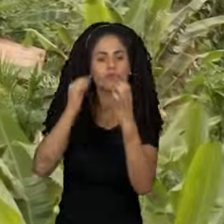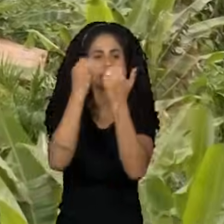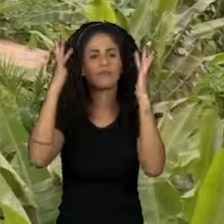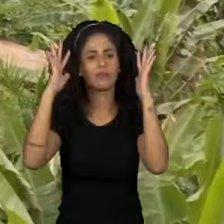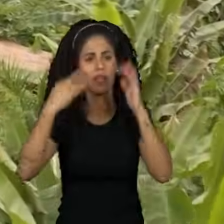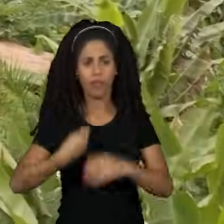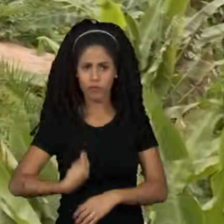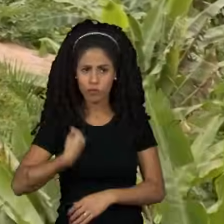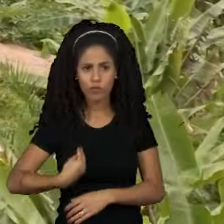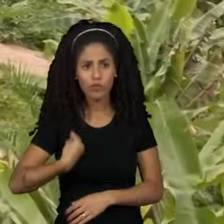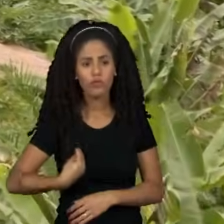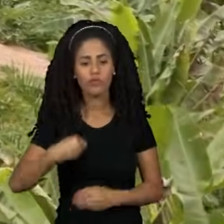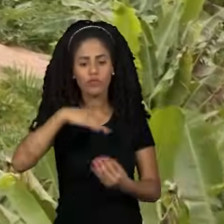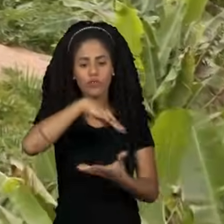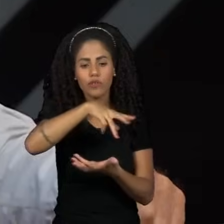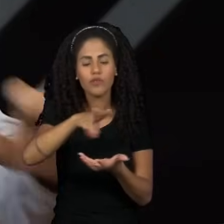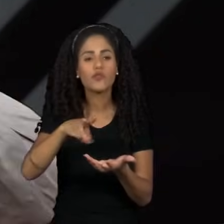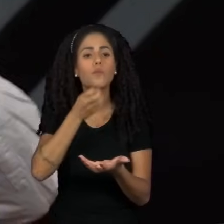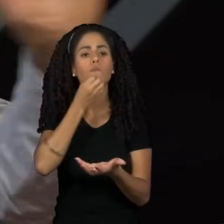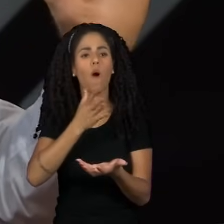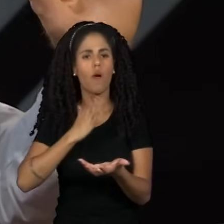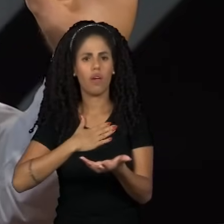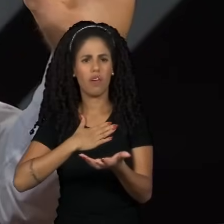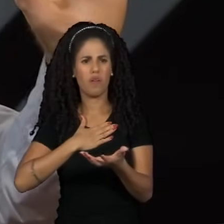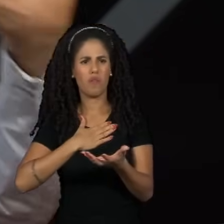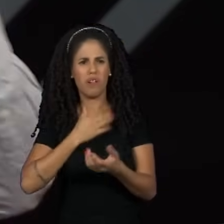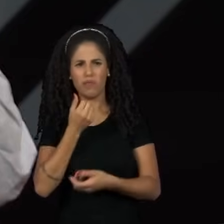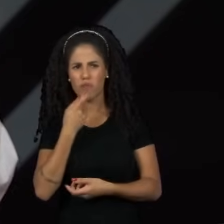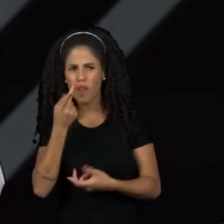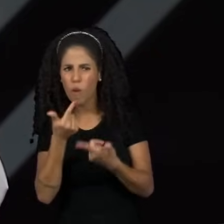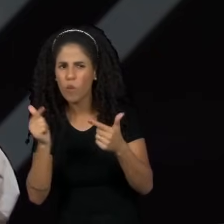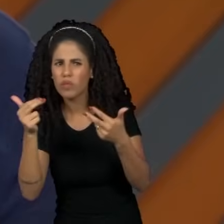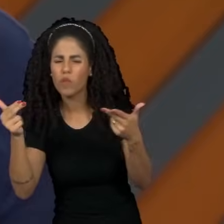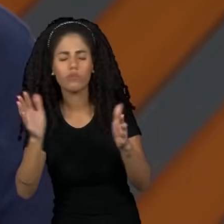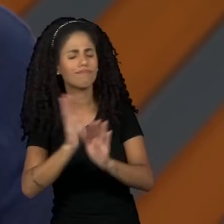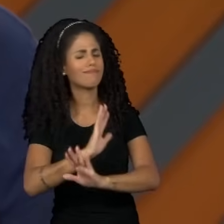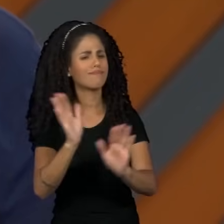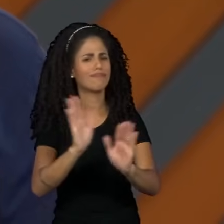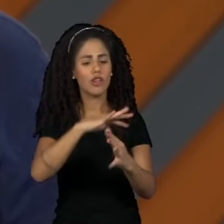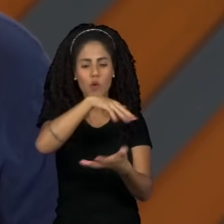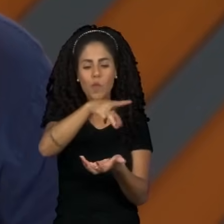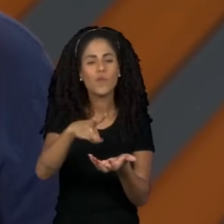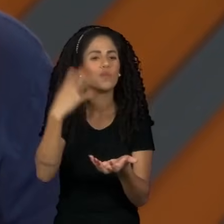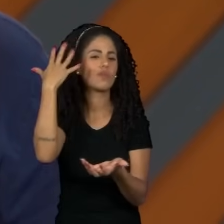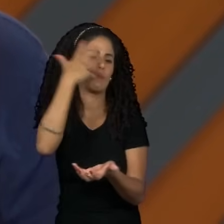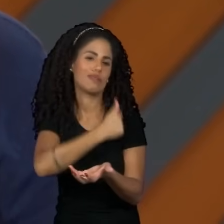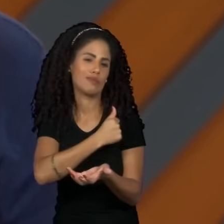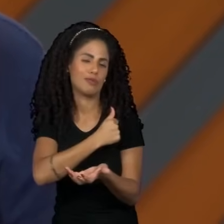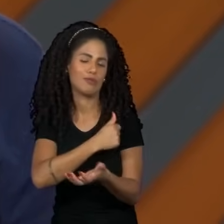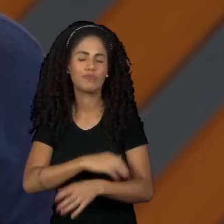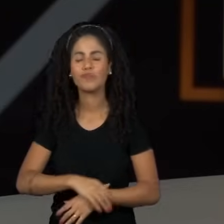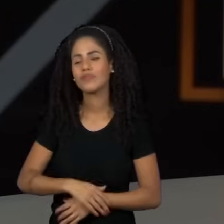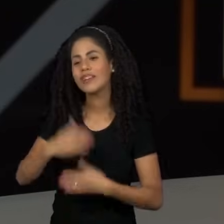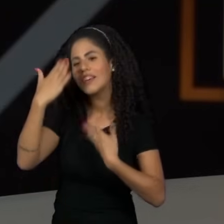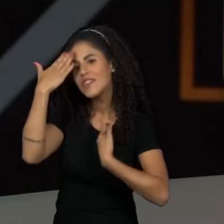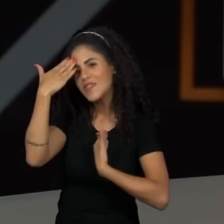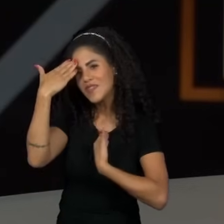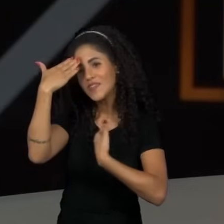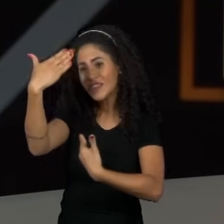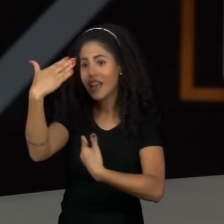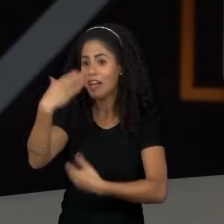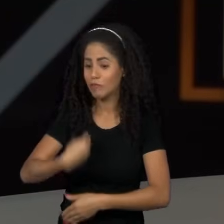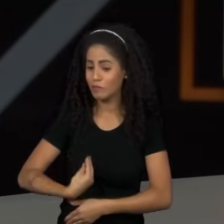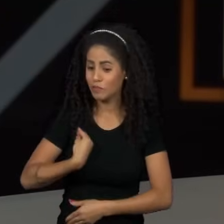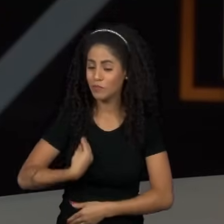no paraíso. Eu vivo no paraíso. Eu não posso falar outra coisa. Esse mundo é belo. Ernest Götz, muito obrigado por mostrar